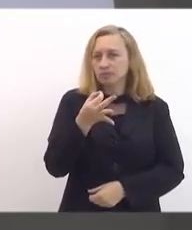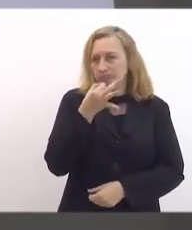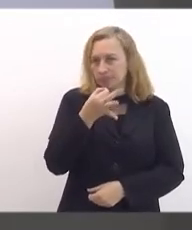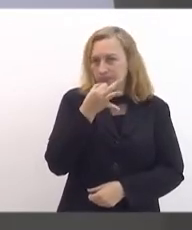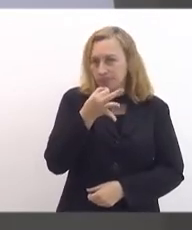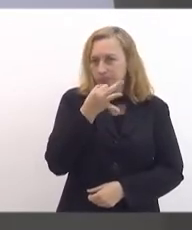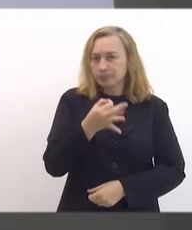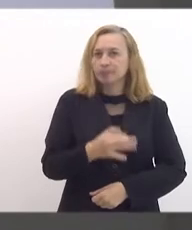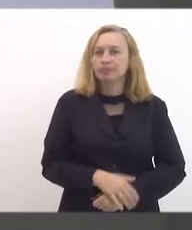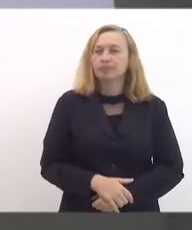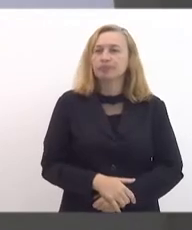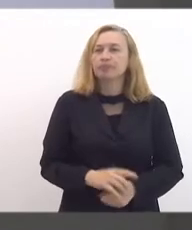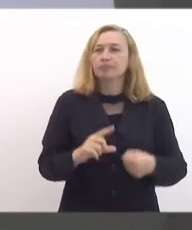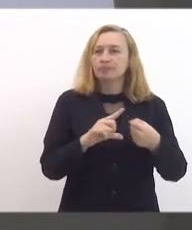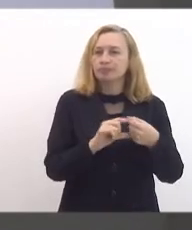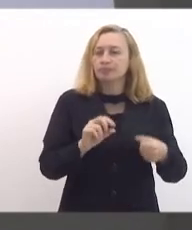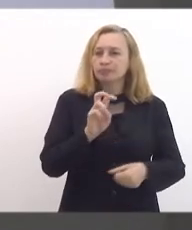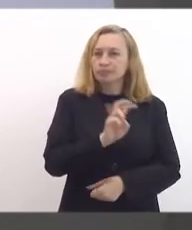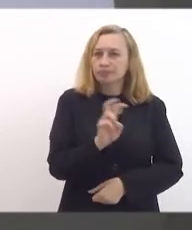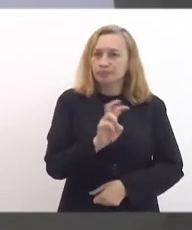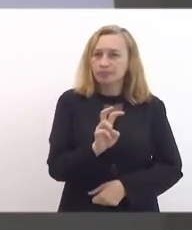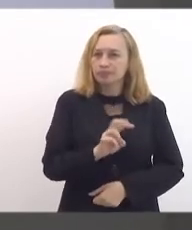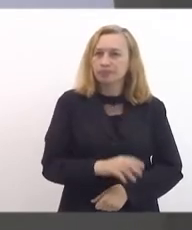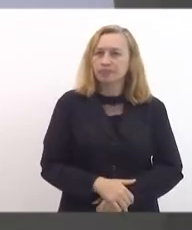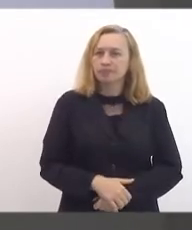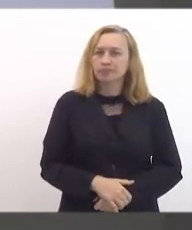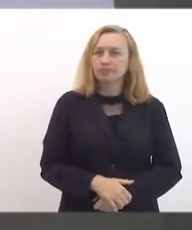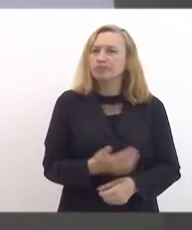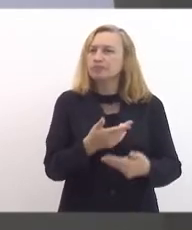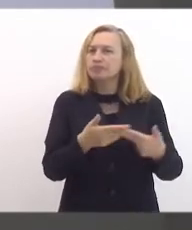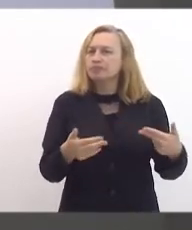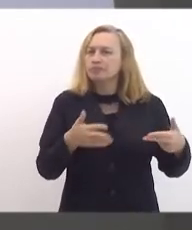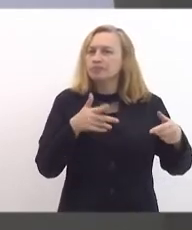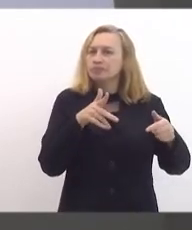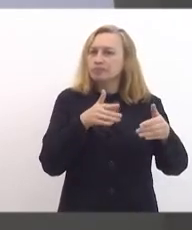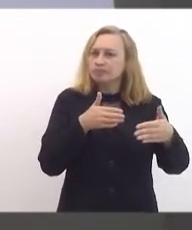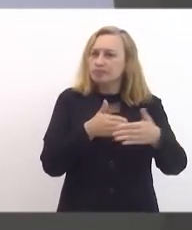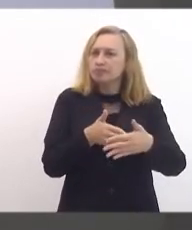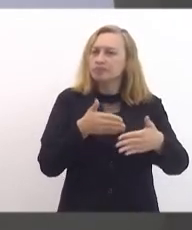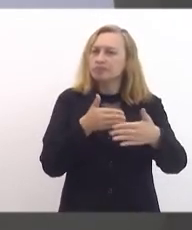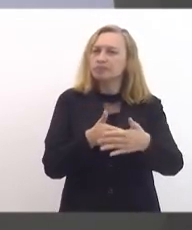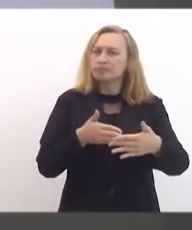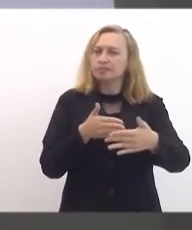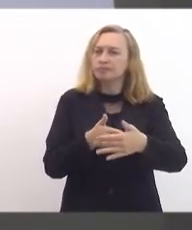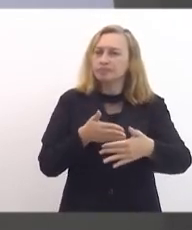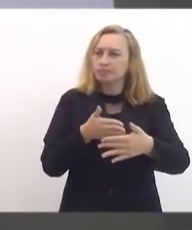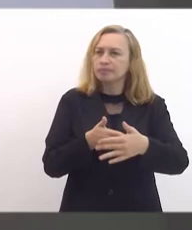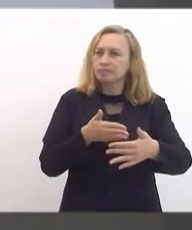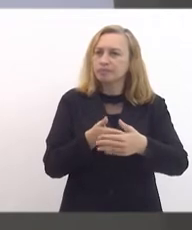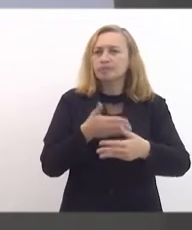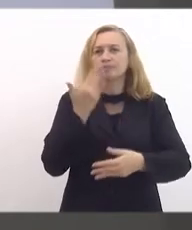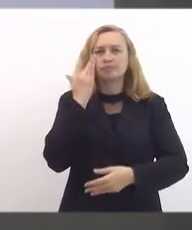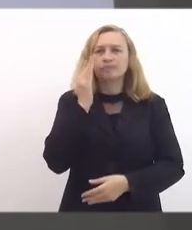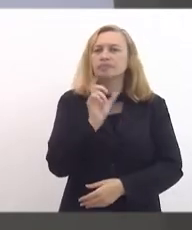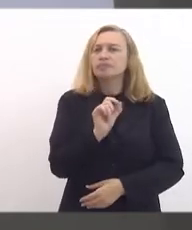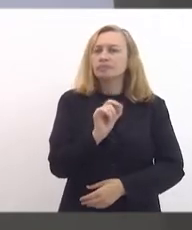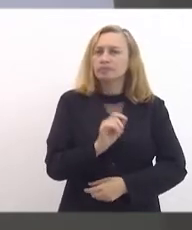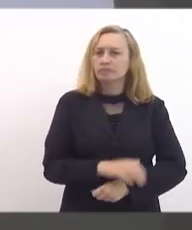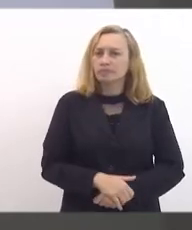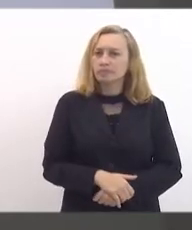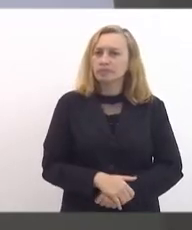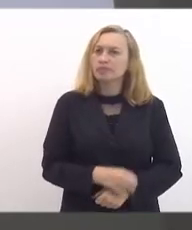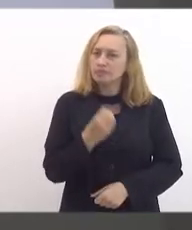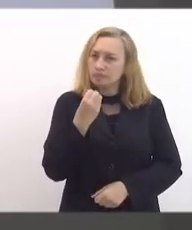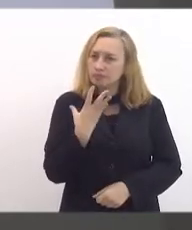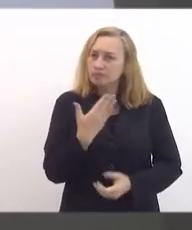é um ótimo quinto que estabelece né uma série de impedimentos e restrições a gente entende que seria